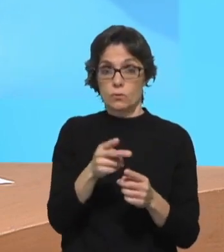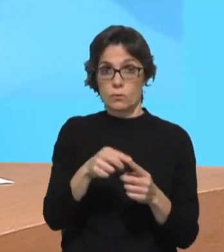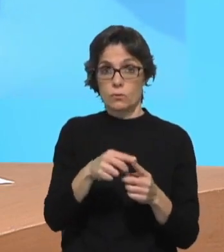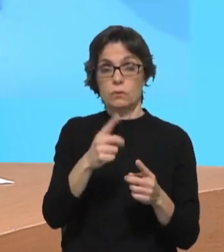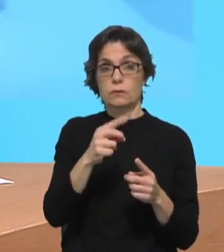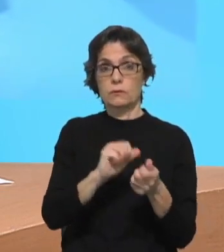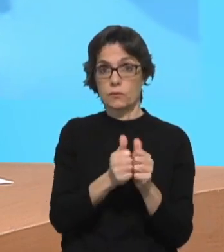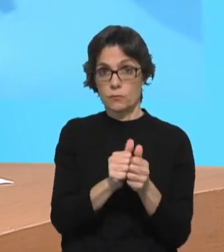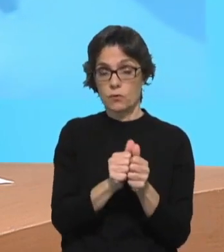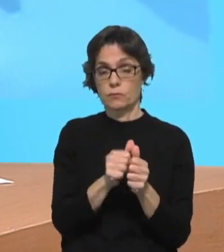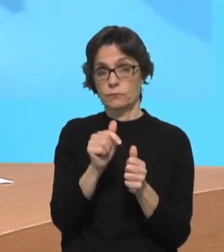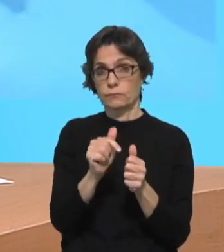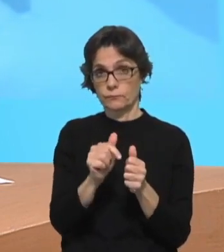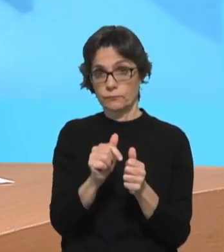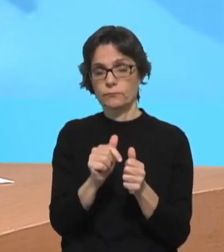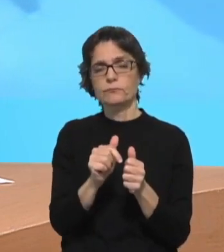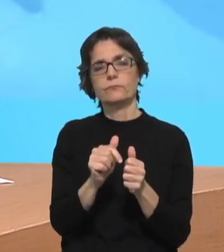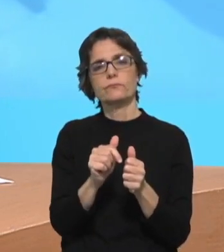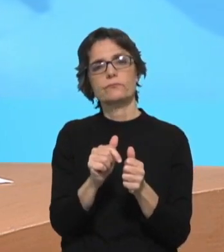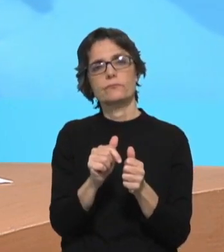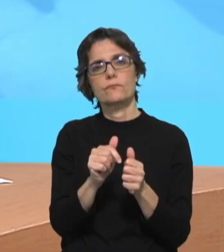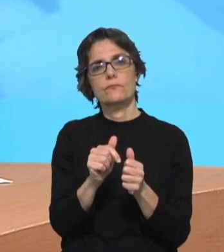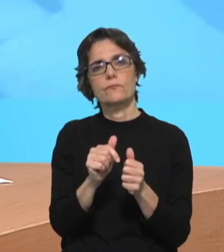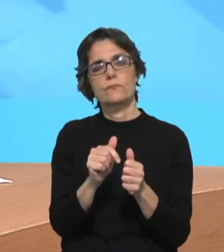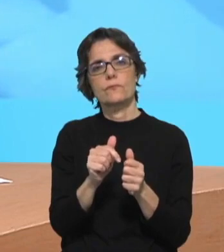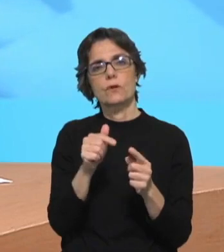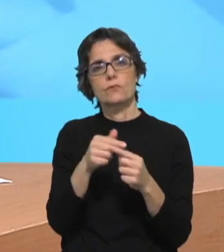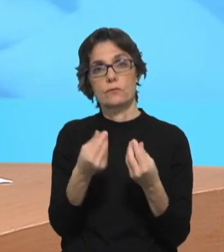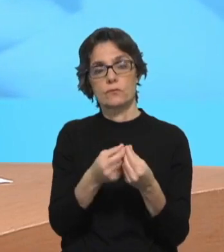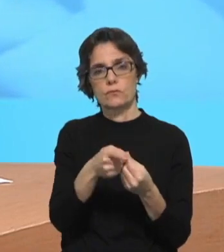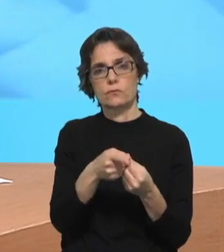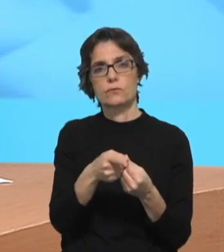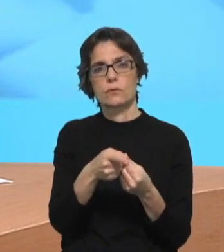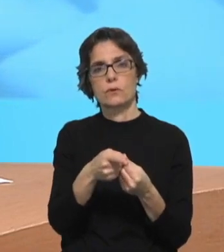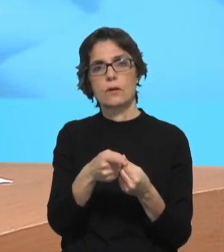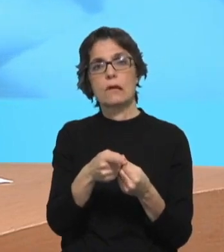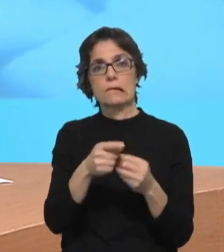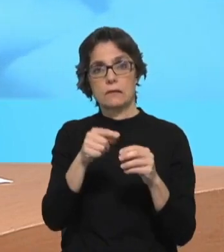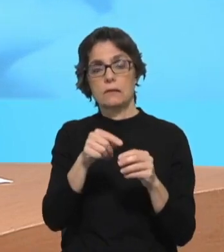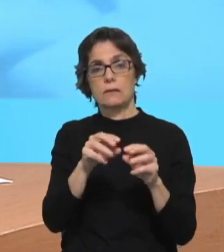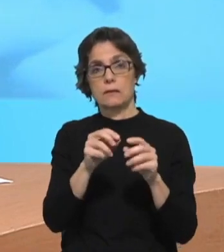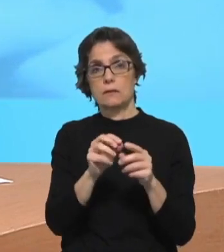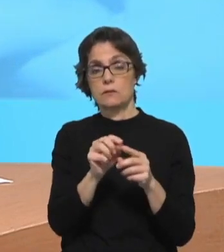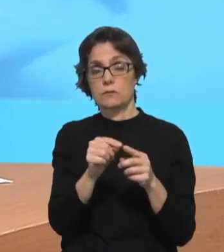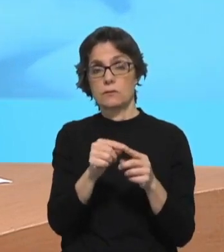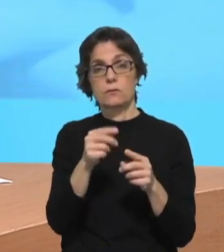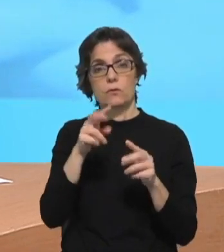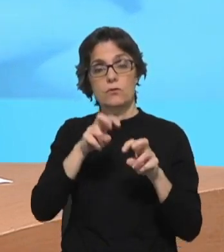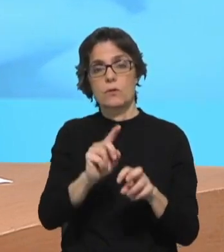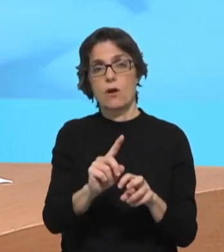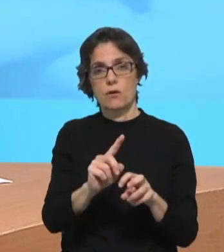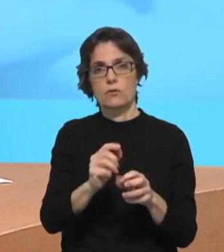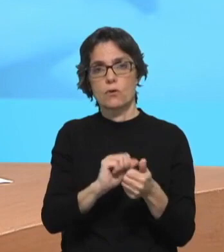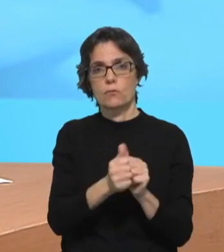Comum, é precisamente um volume que analisa esta forte relação que o desporto pode ter, quer com a nossa